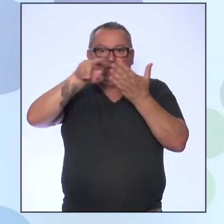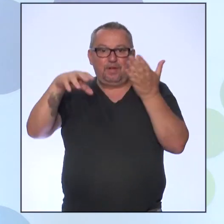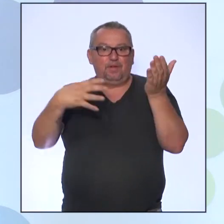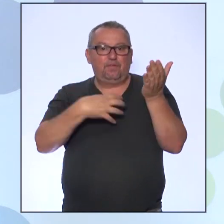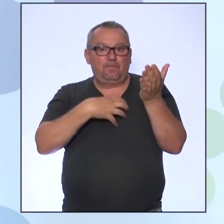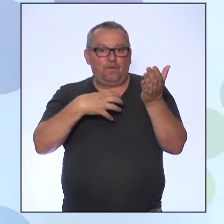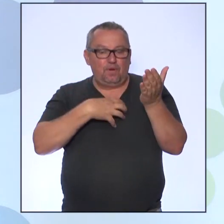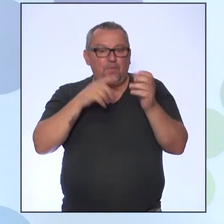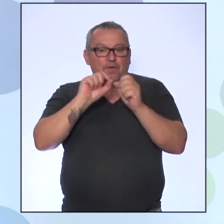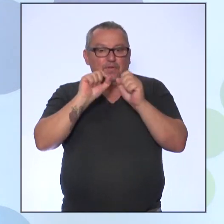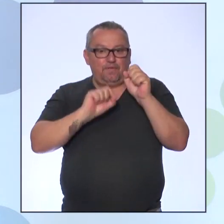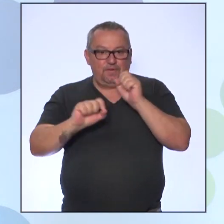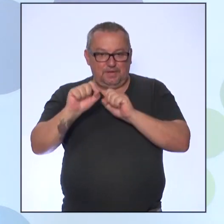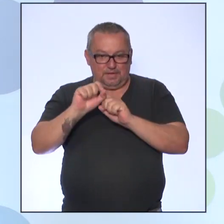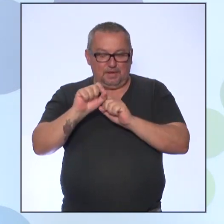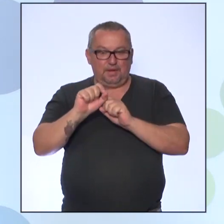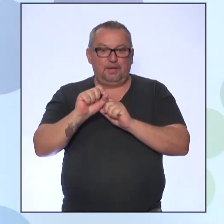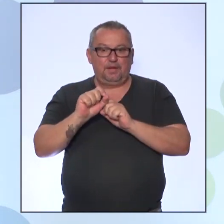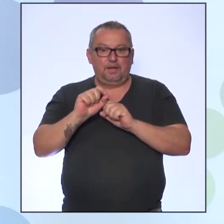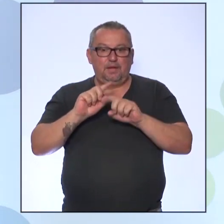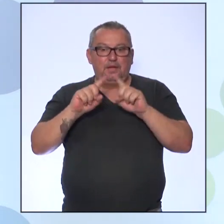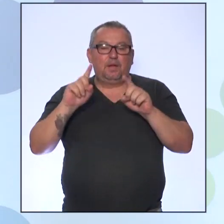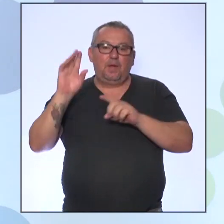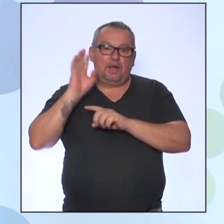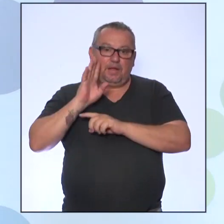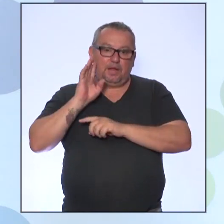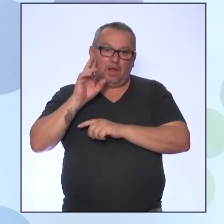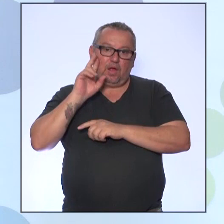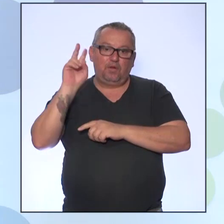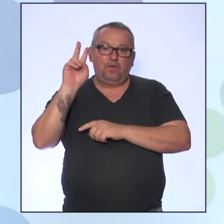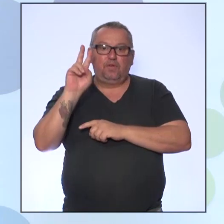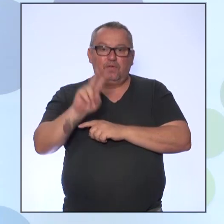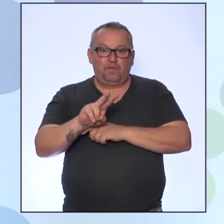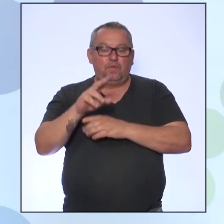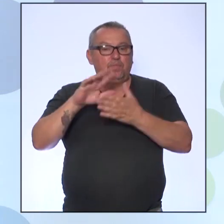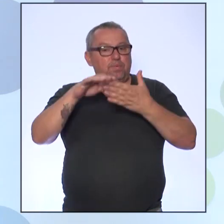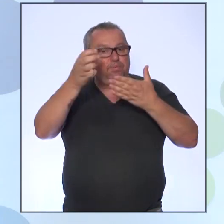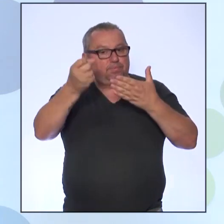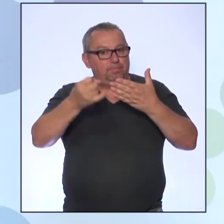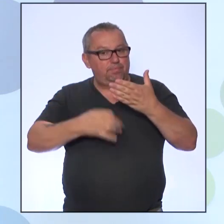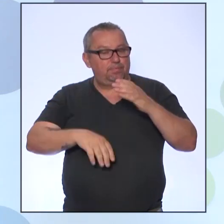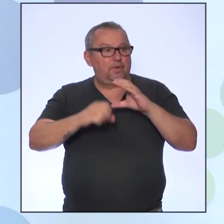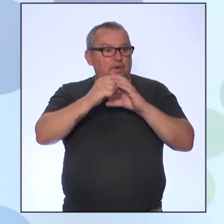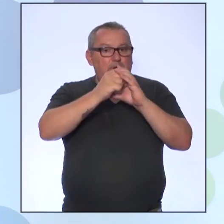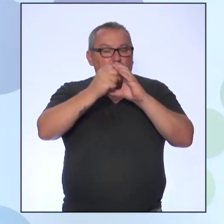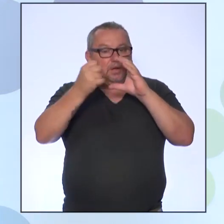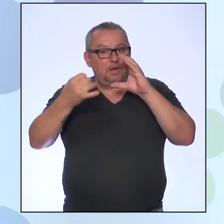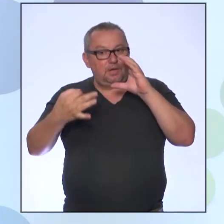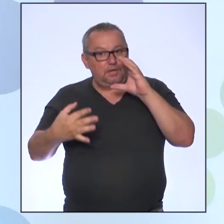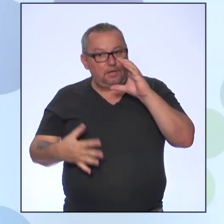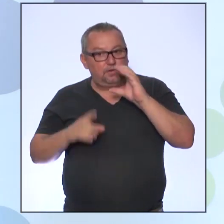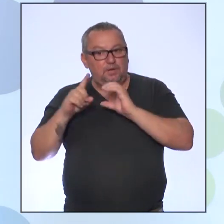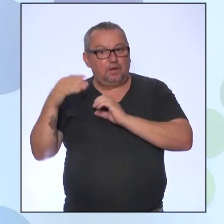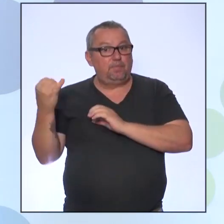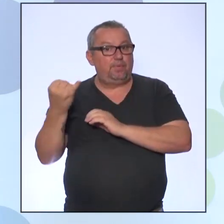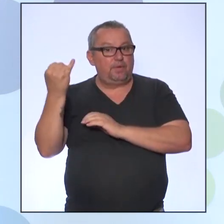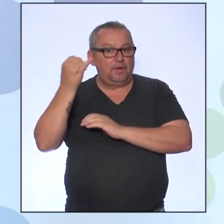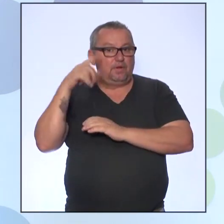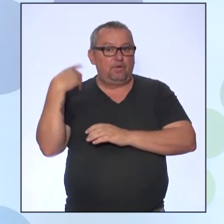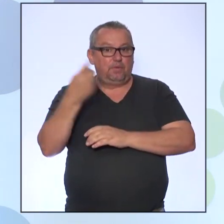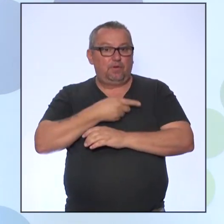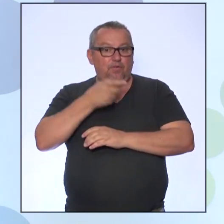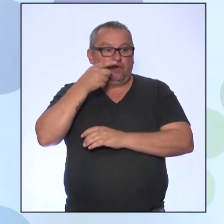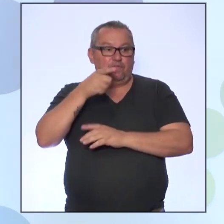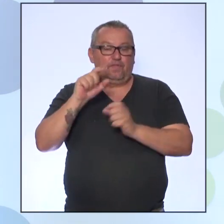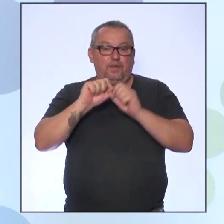formas de fazer, tá bom? Então, é legal a gente ver uma descrição como que faz, mas é importantíssimo para a gente aprender